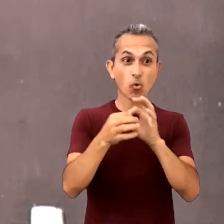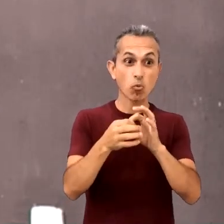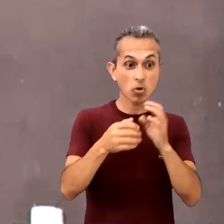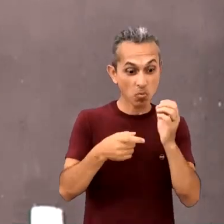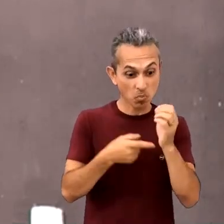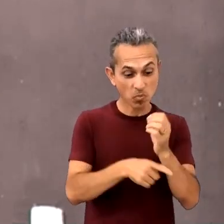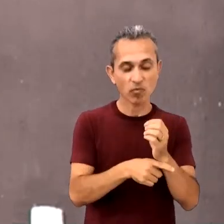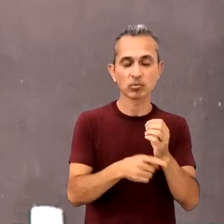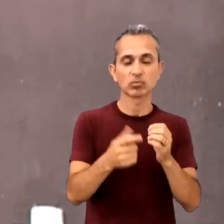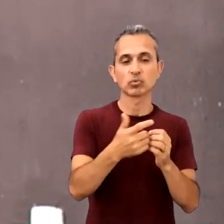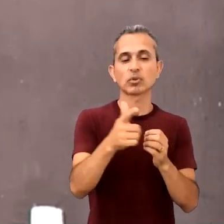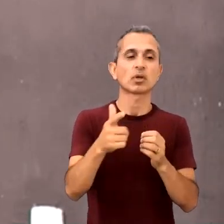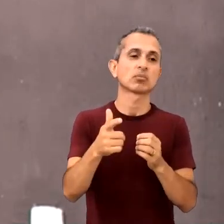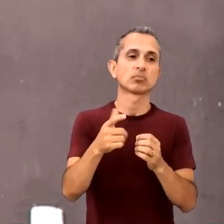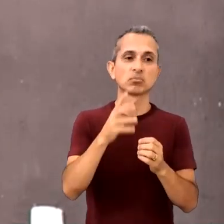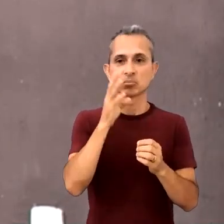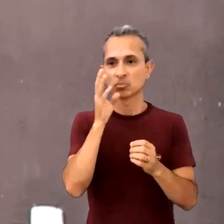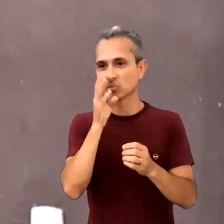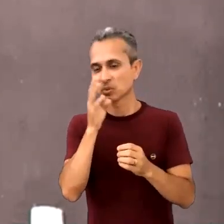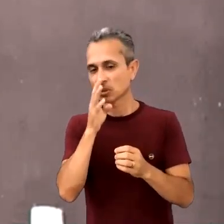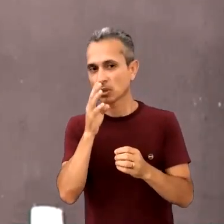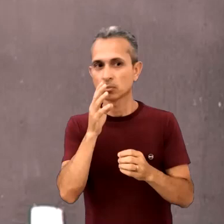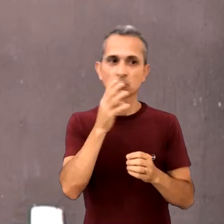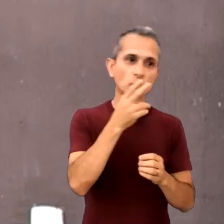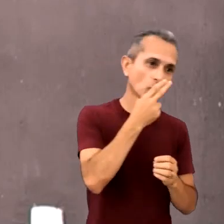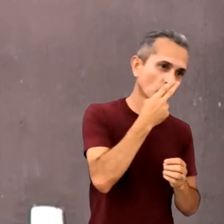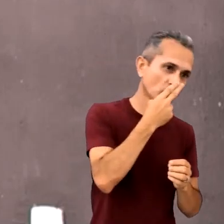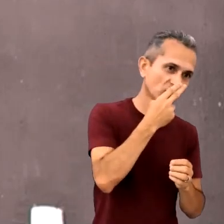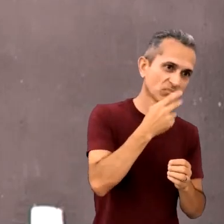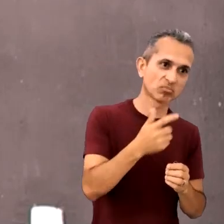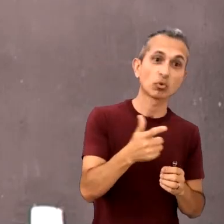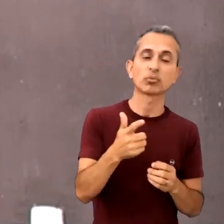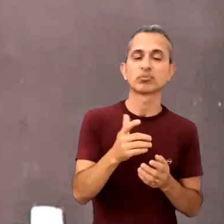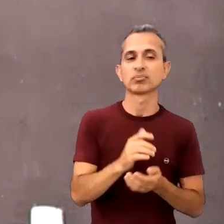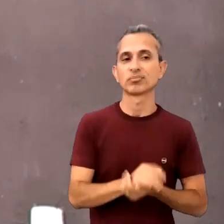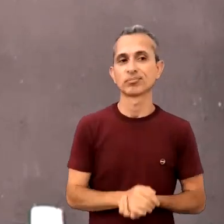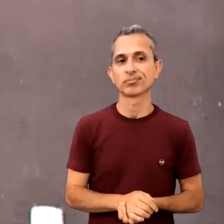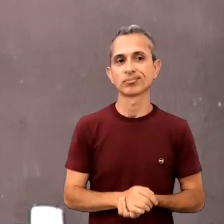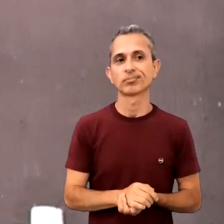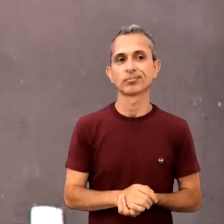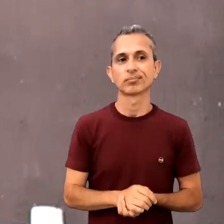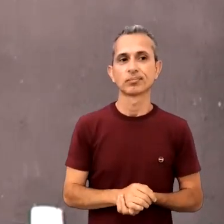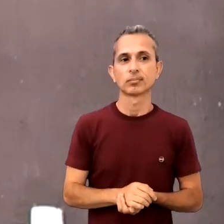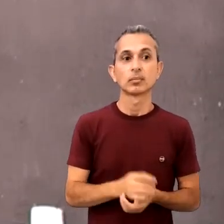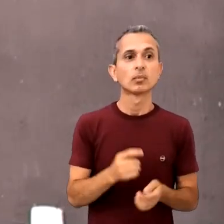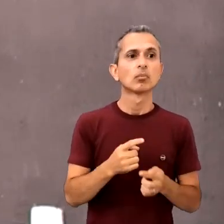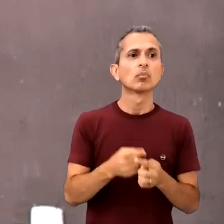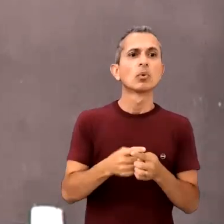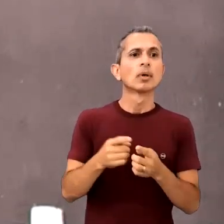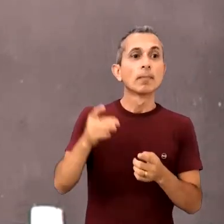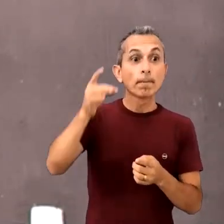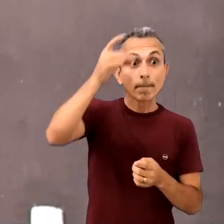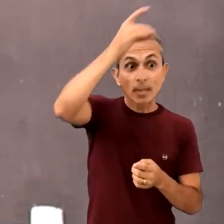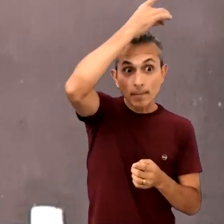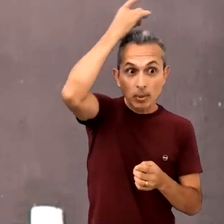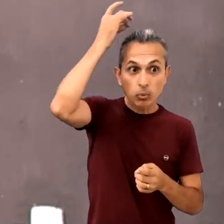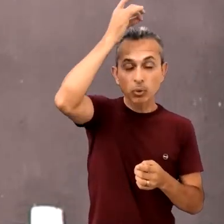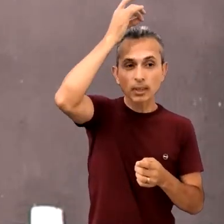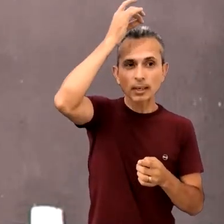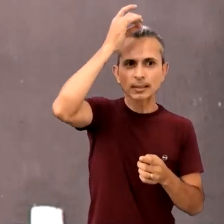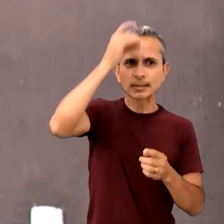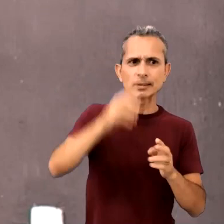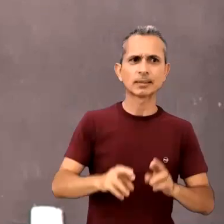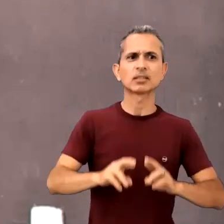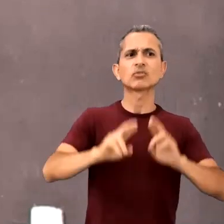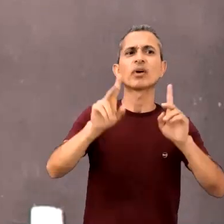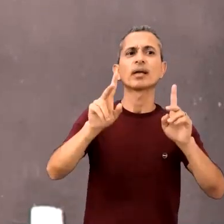de um crente com o descrente. Por quê? Porque eles estão em condições espirituais diferentes. A Bíblia